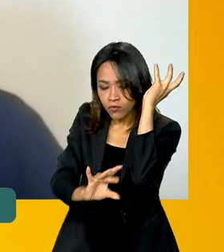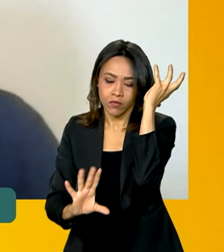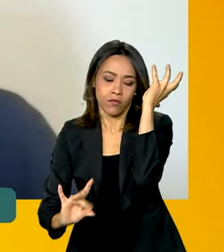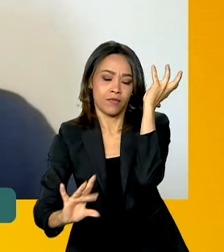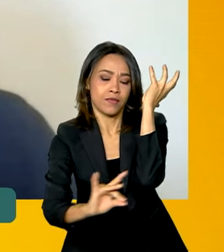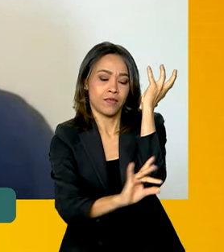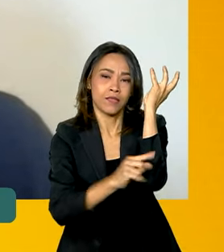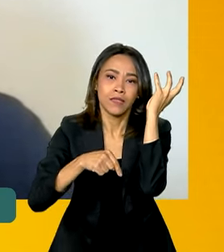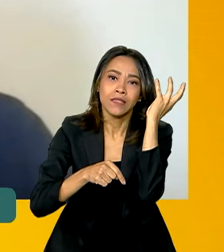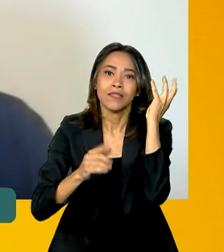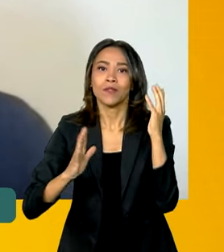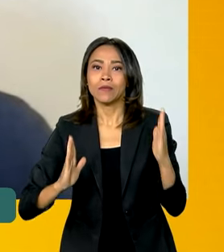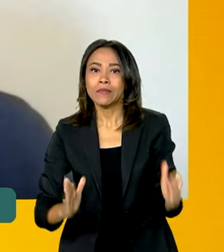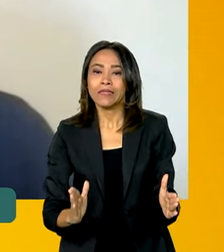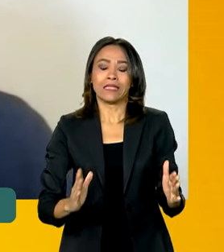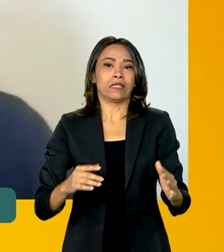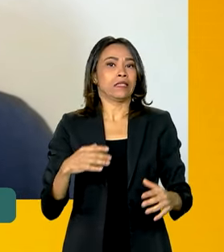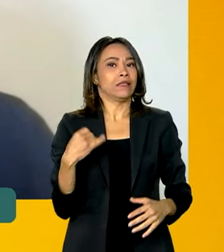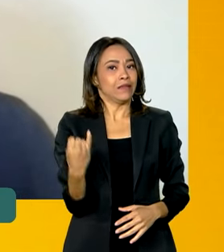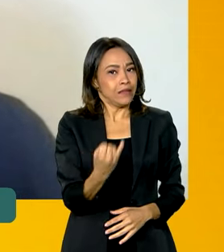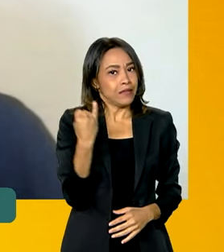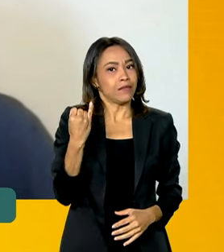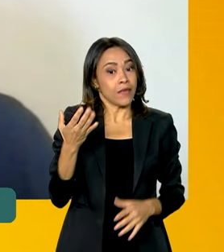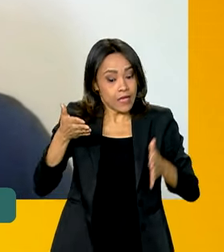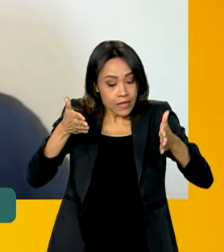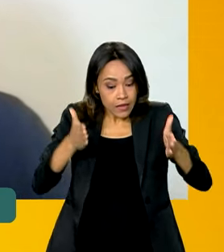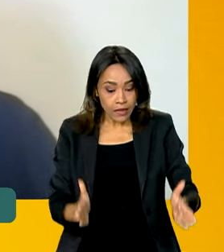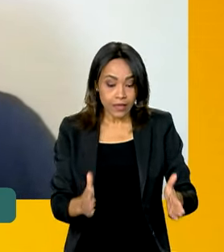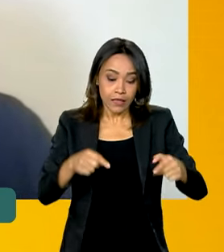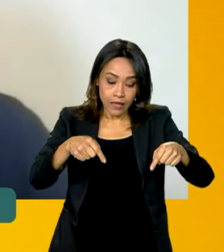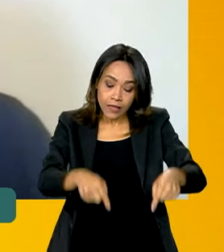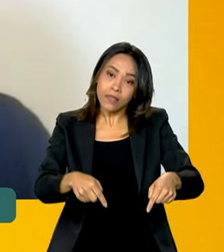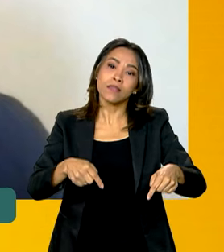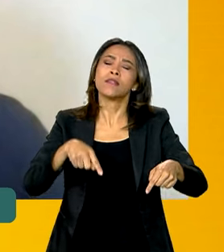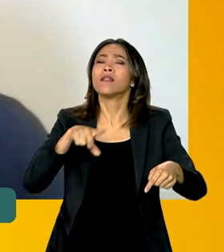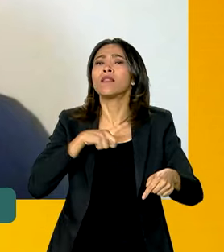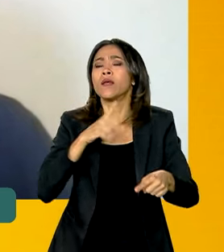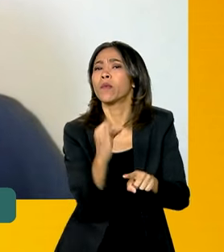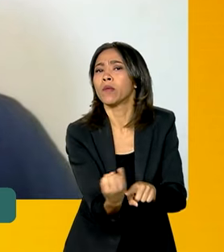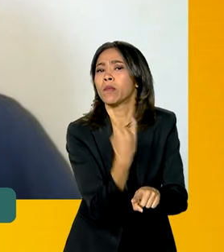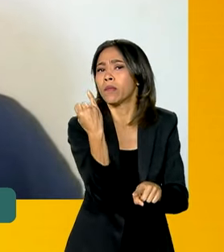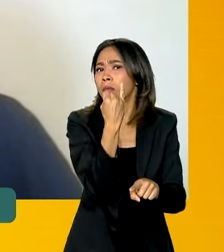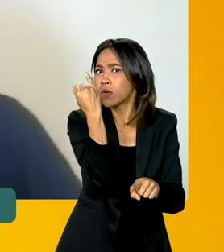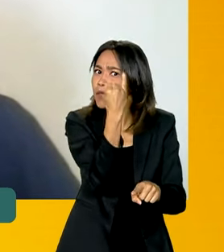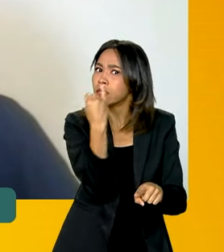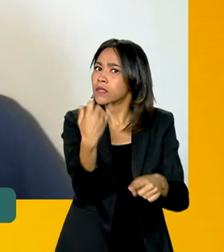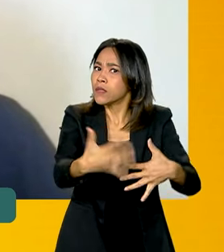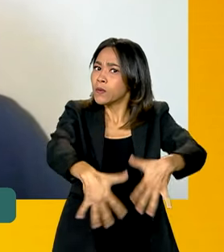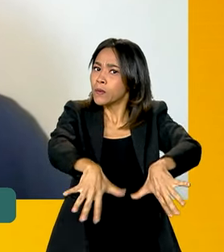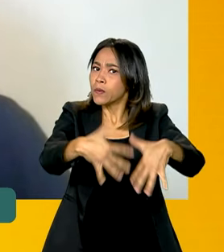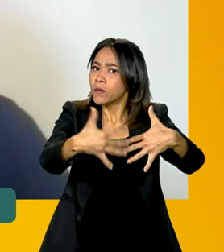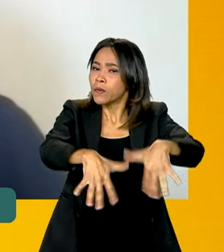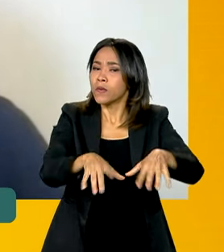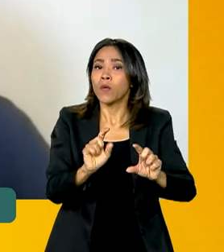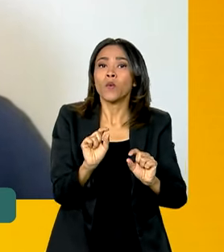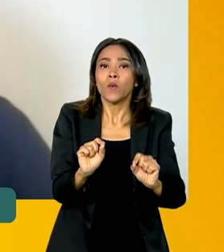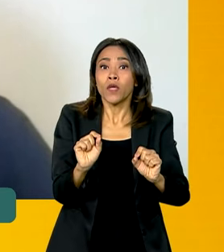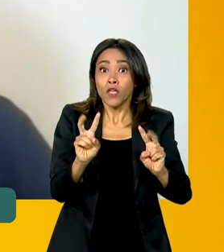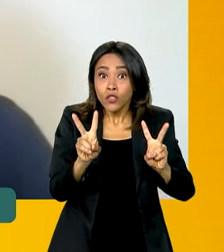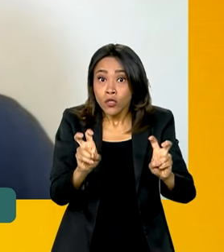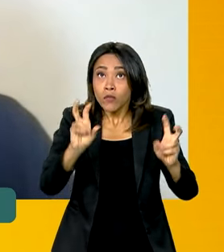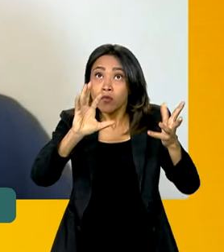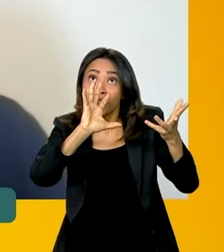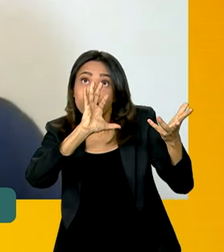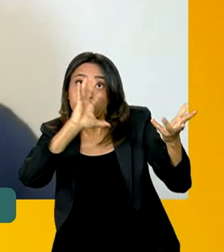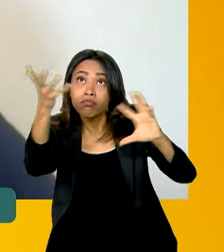doce. E, além disso, os manguezais também têm uma importância enorme para a questão das mudanças do